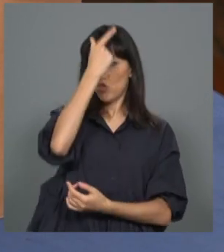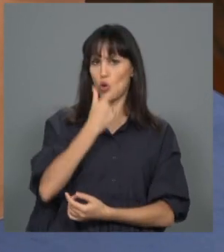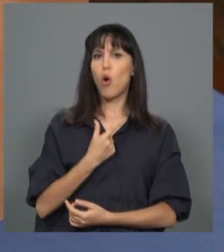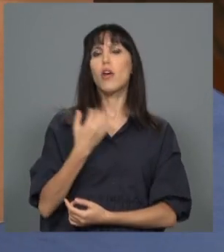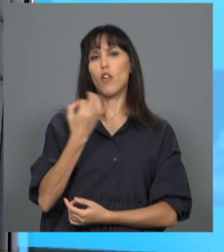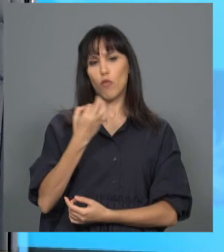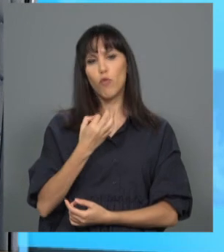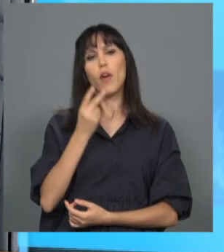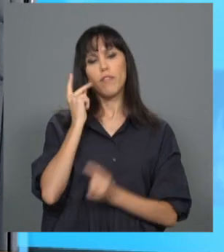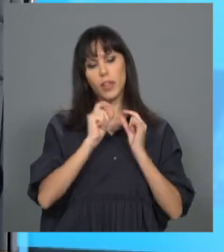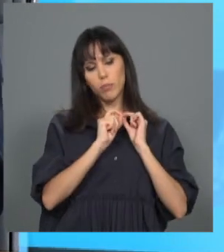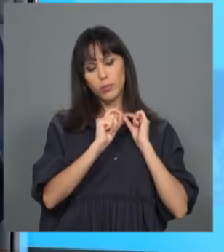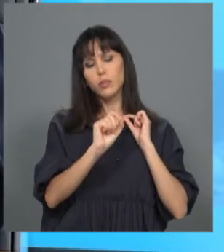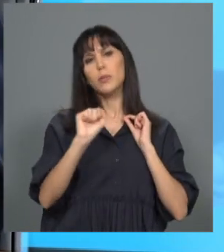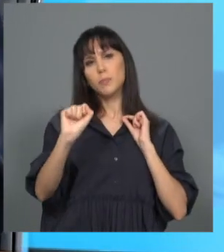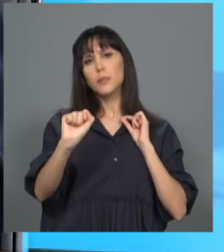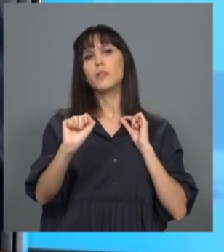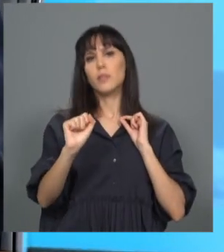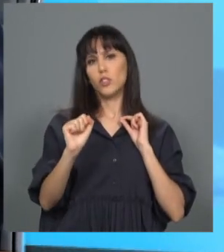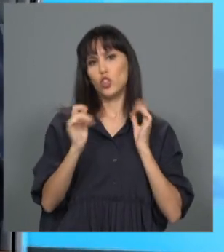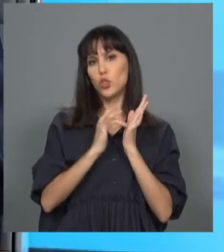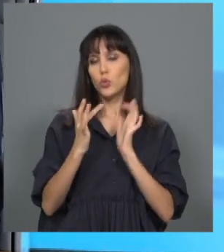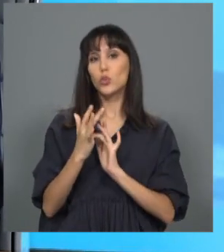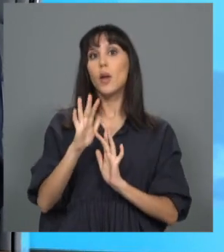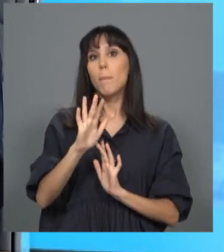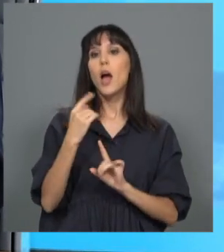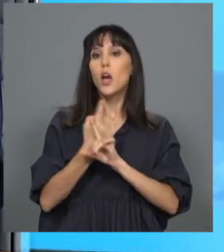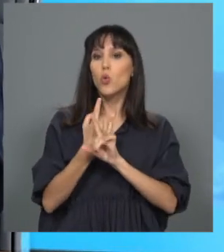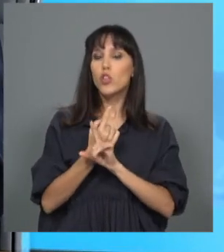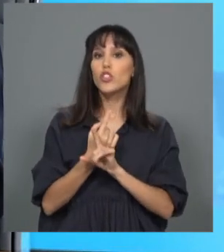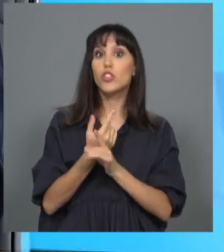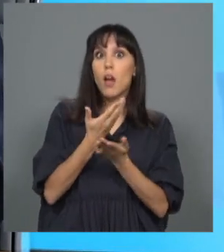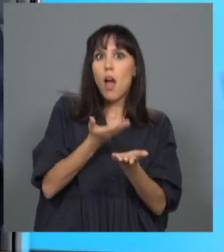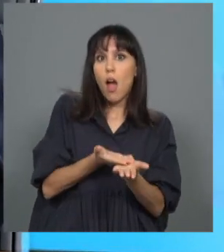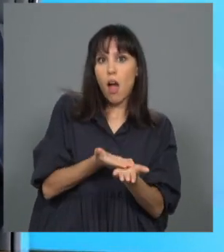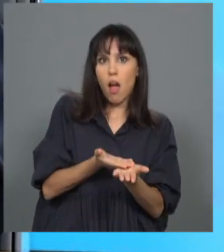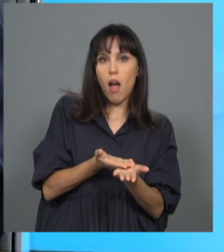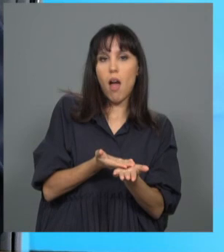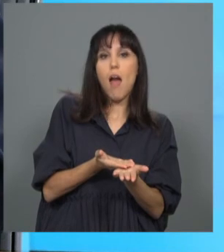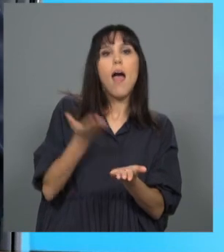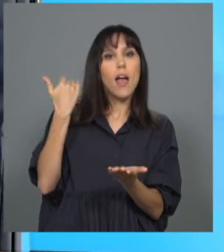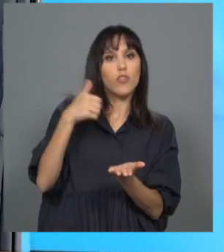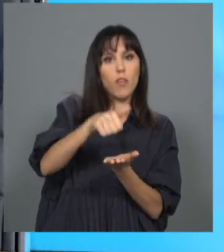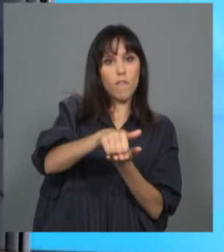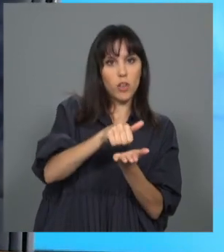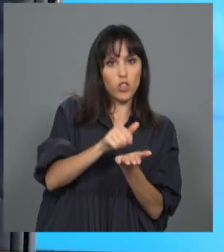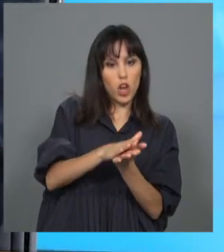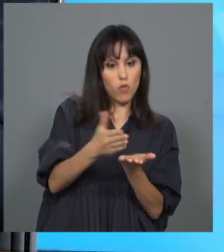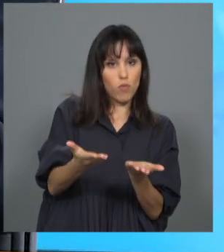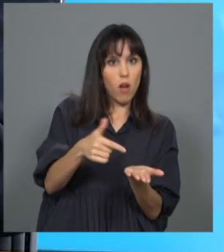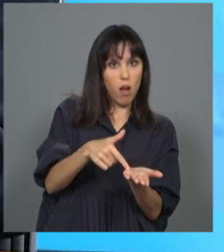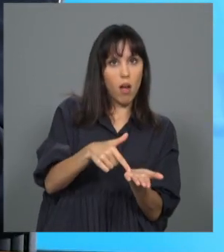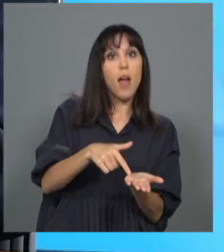episódios centrais da paixão de Jesus, mas também muitas cenas dos evangelhos e até